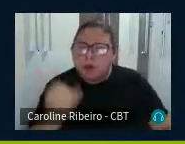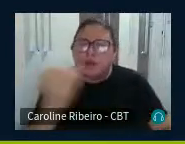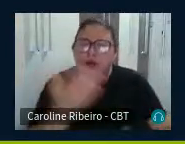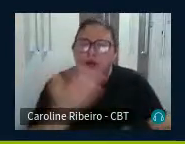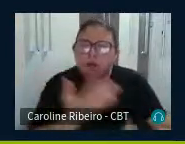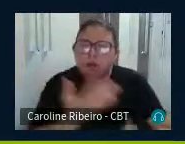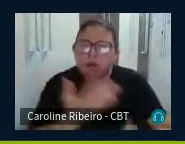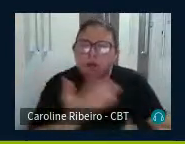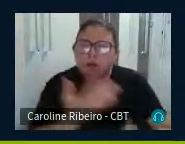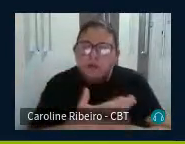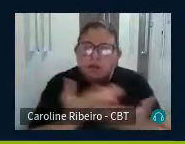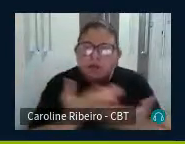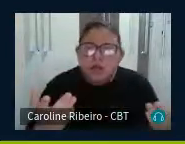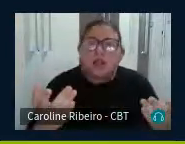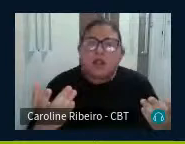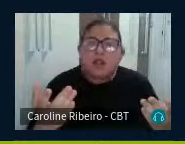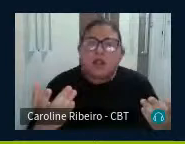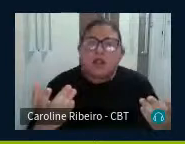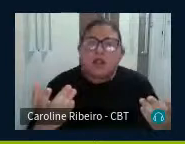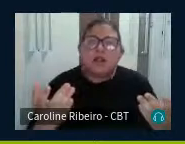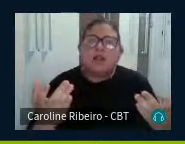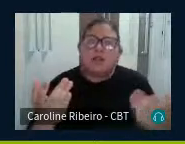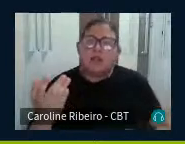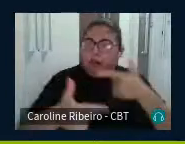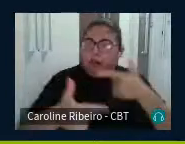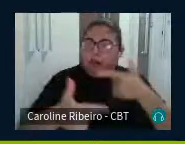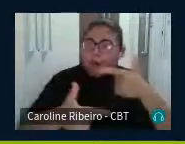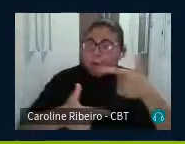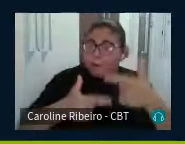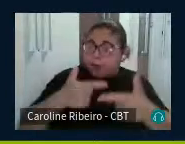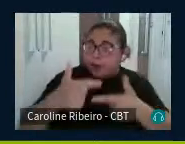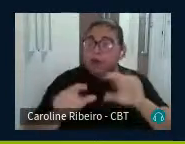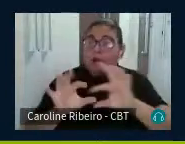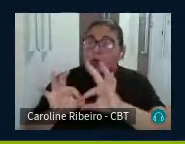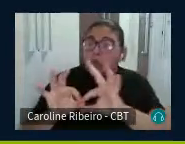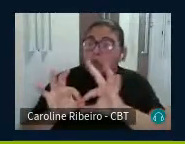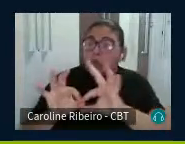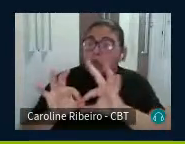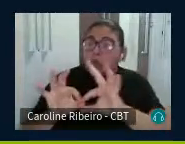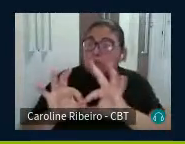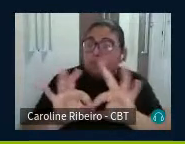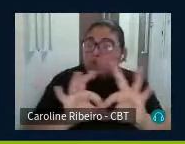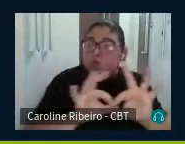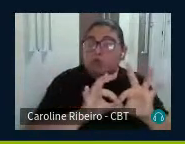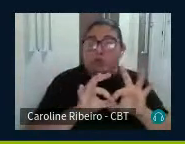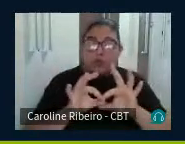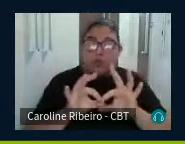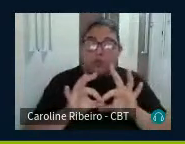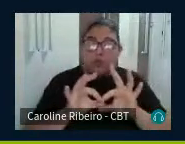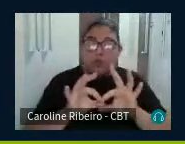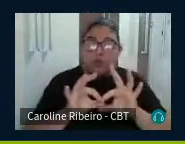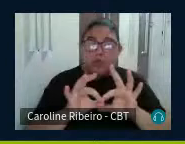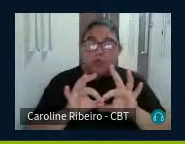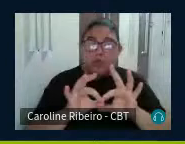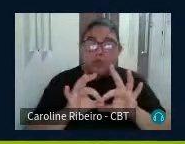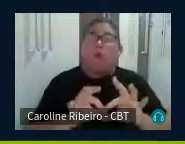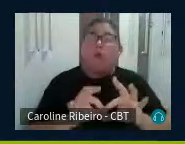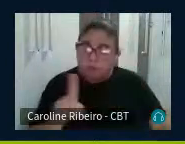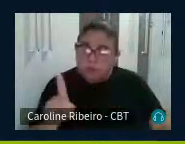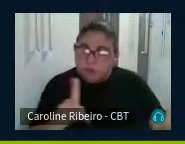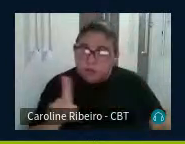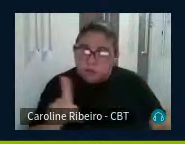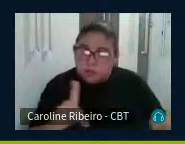vocês, trabalhar em conjunto com o professor, né? Não tem outra